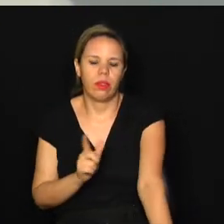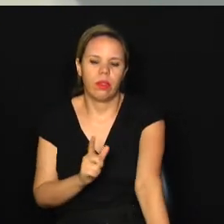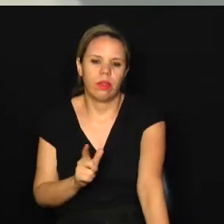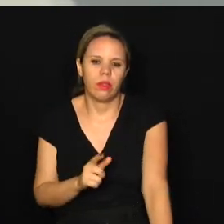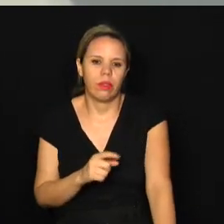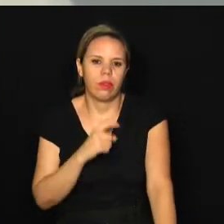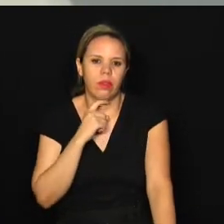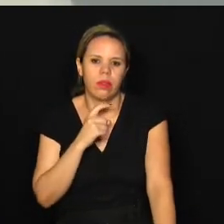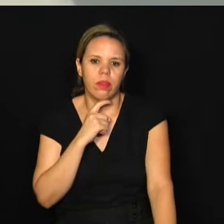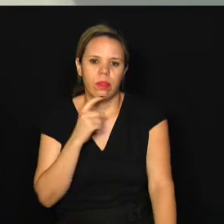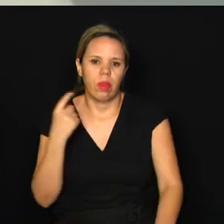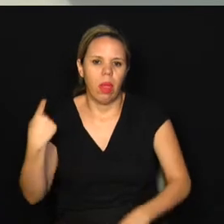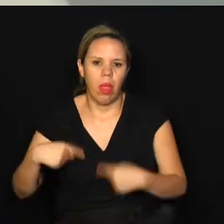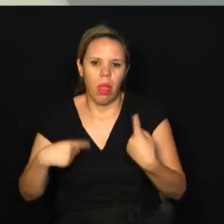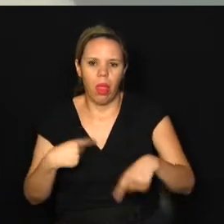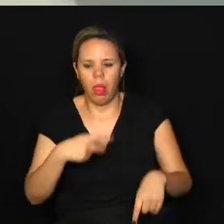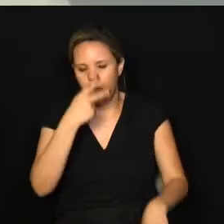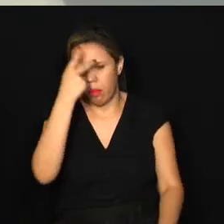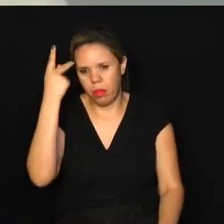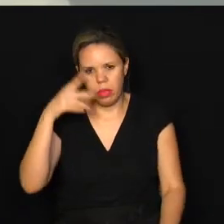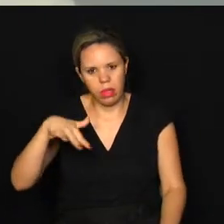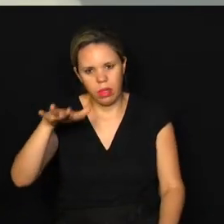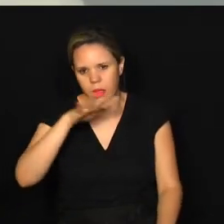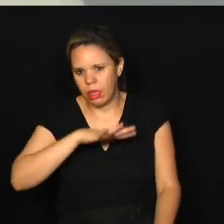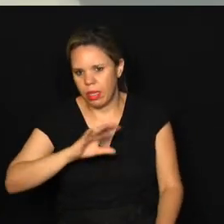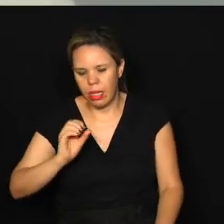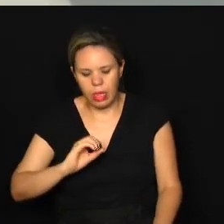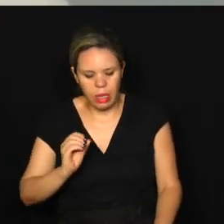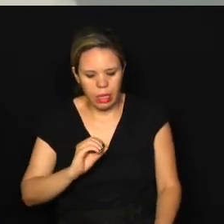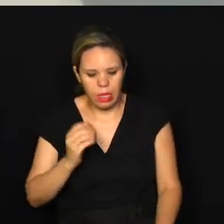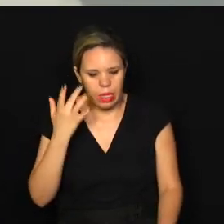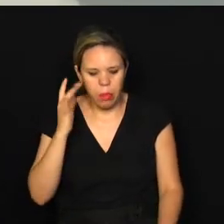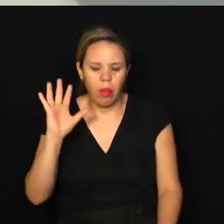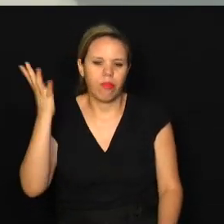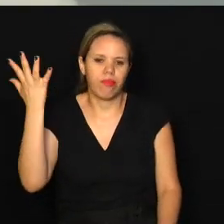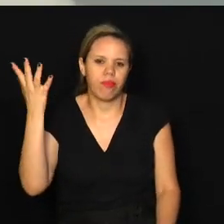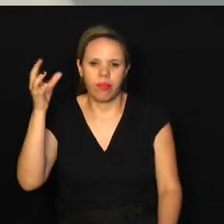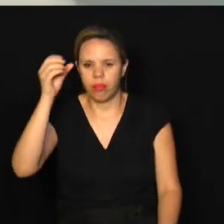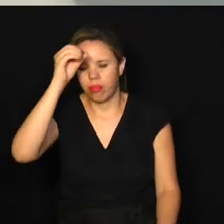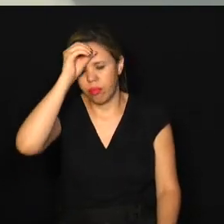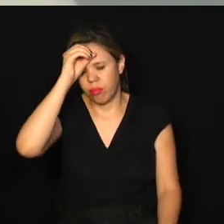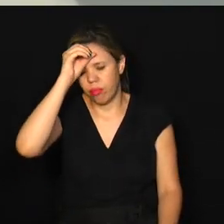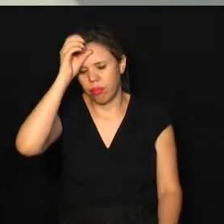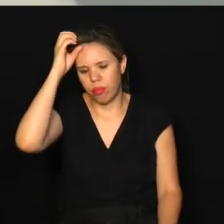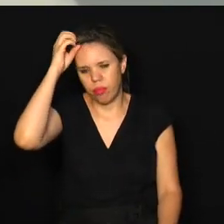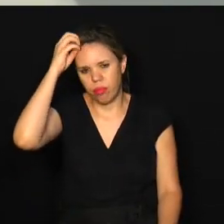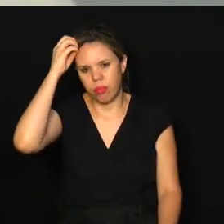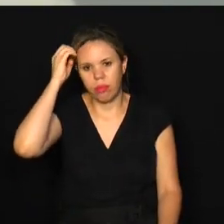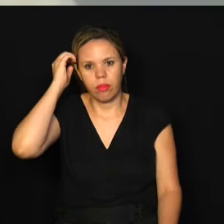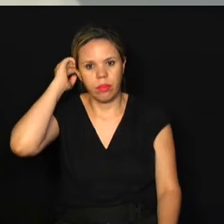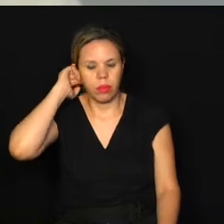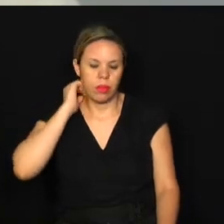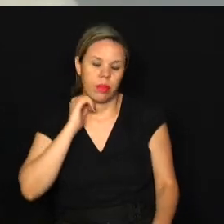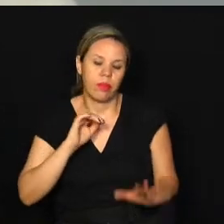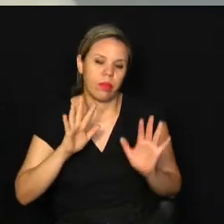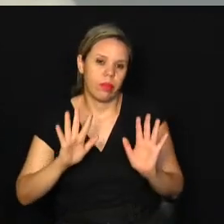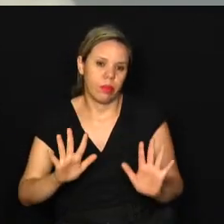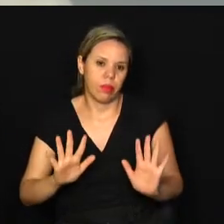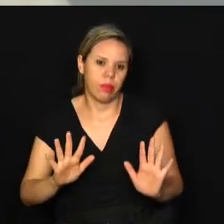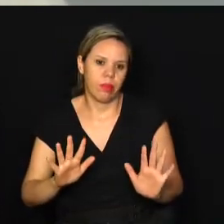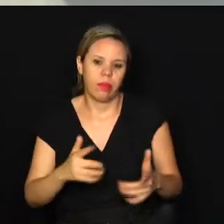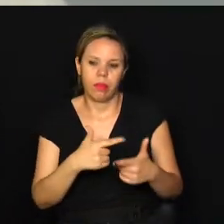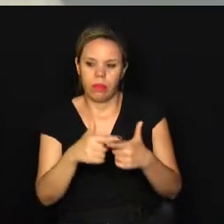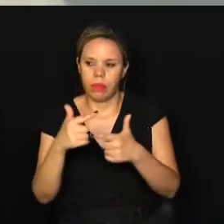nenhum político, nenhum estadista previu algo dessa natureza. E, apesar dos pesares,